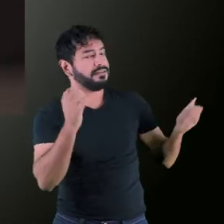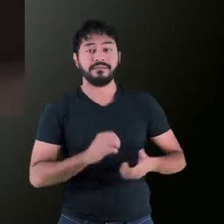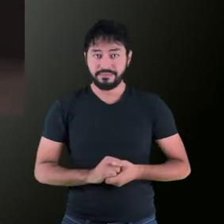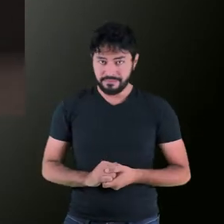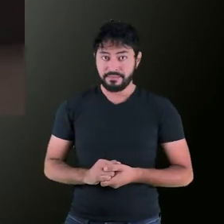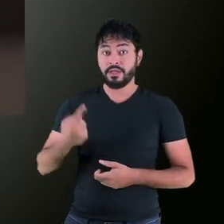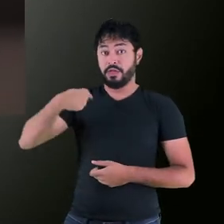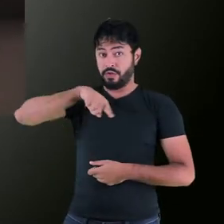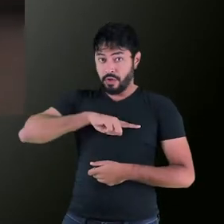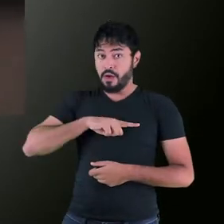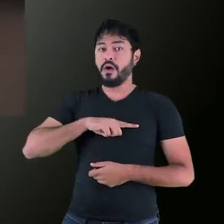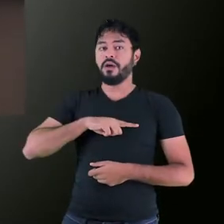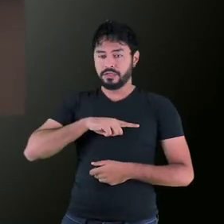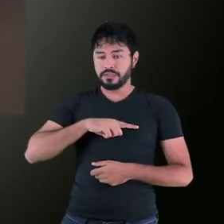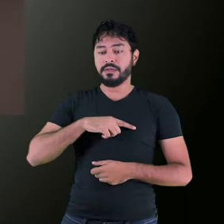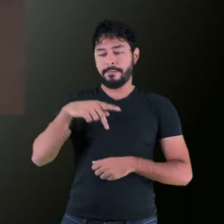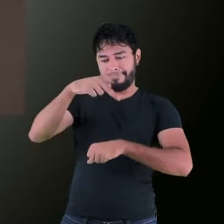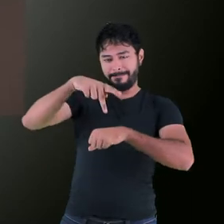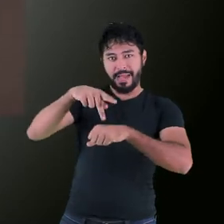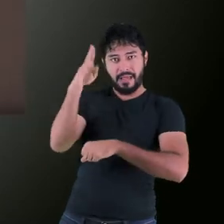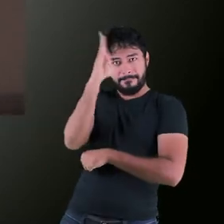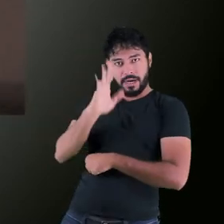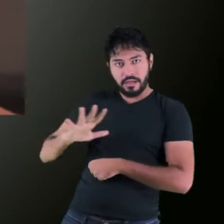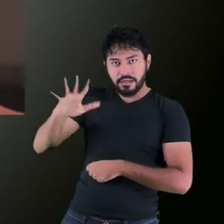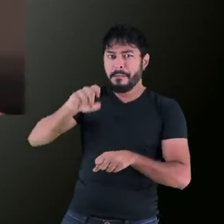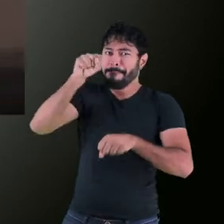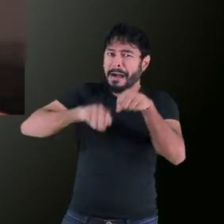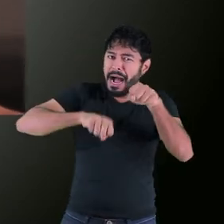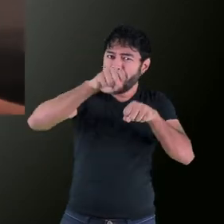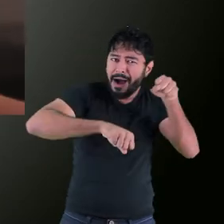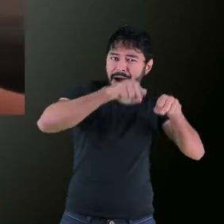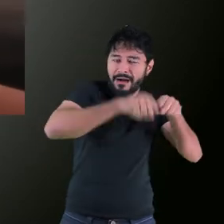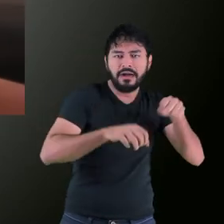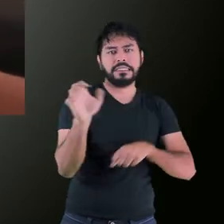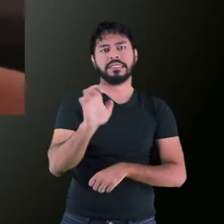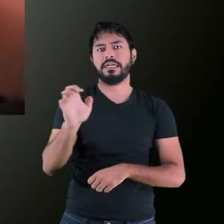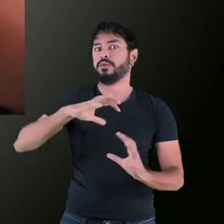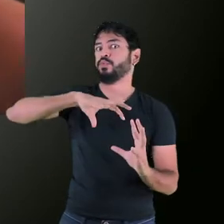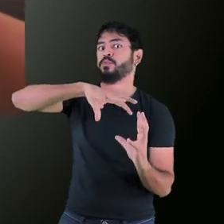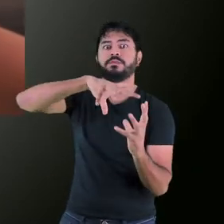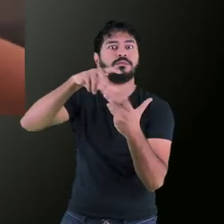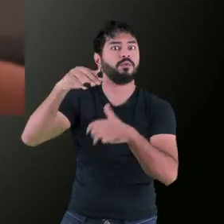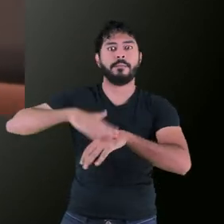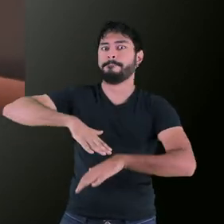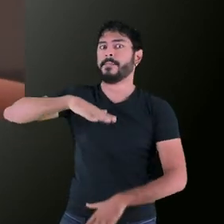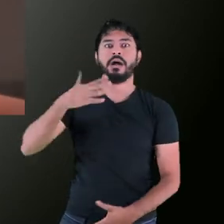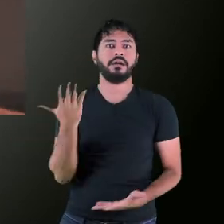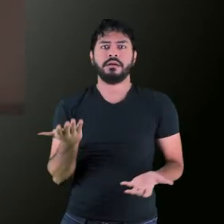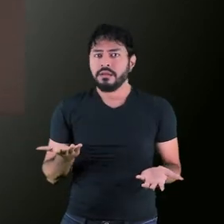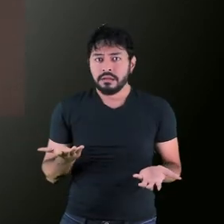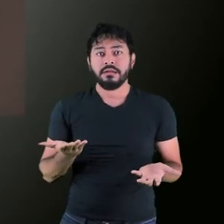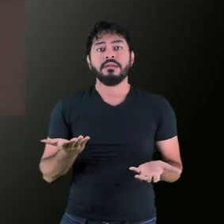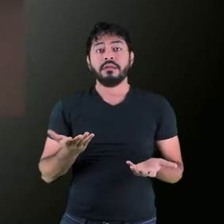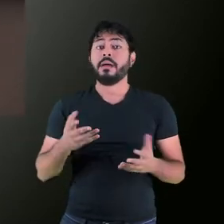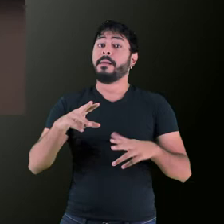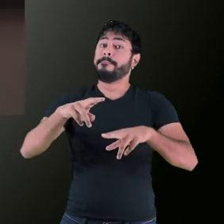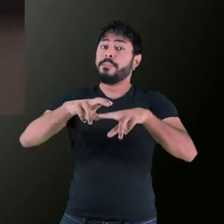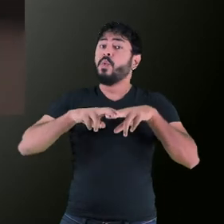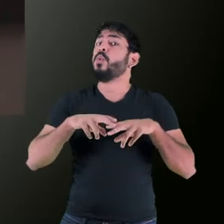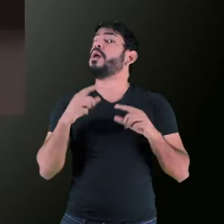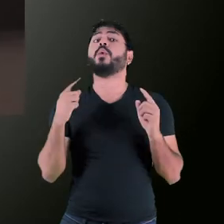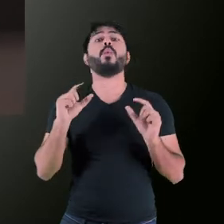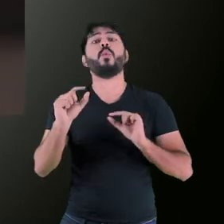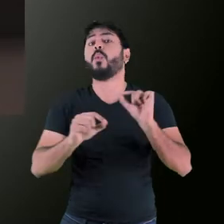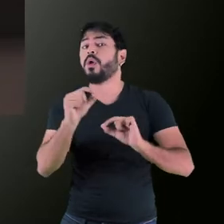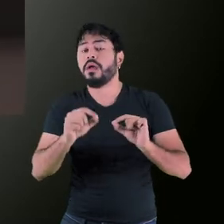da homofobia, a gente é o país que mais mata LGBT no mundo. E eu acho que um dos motivos das pessoas